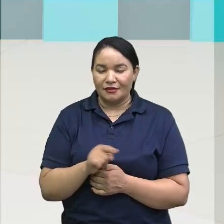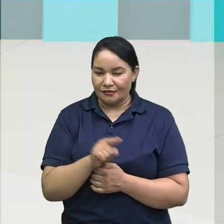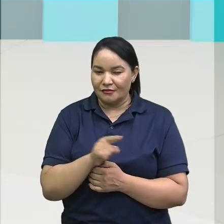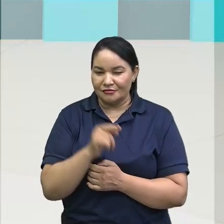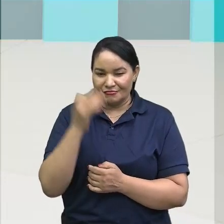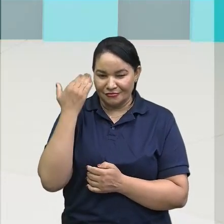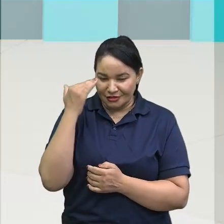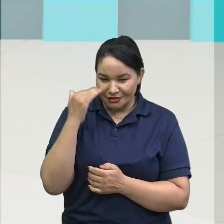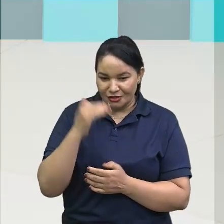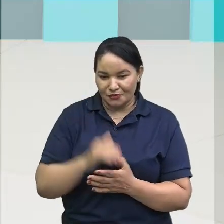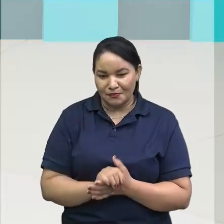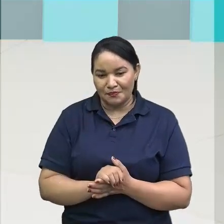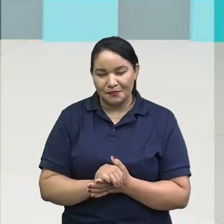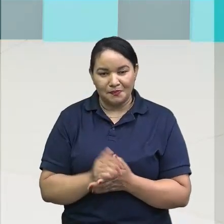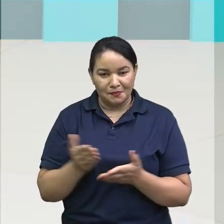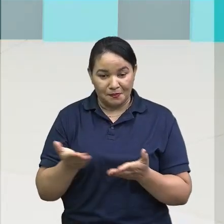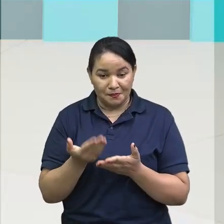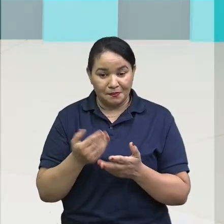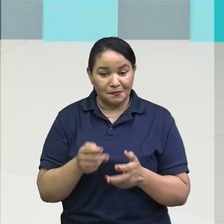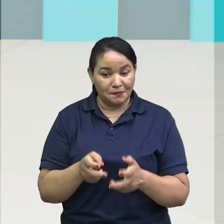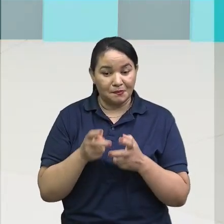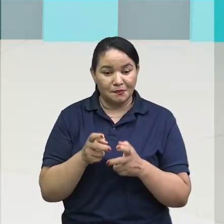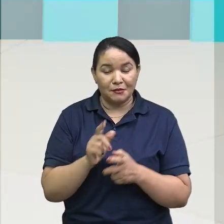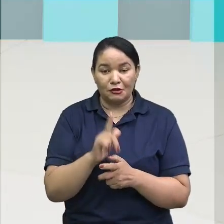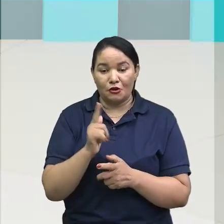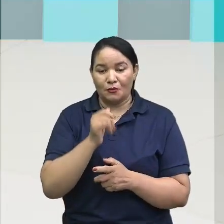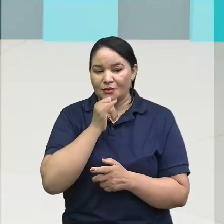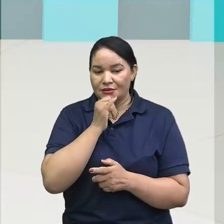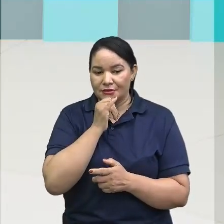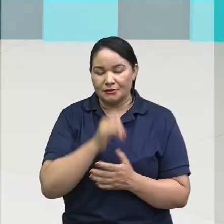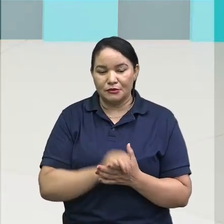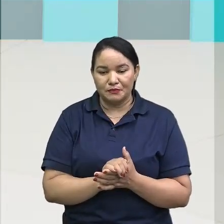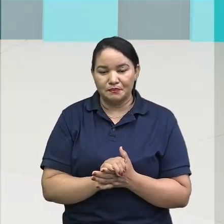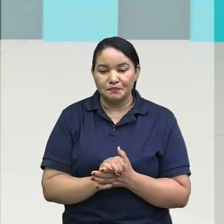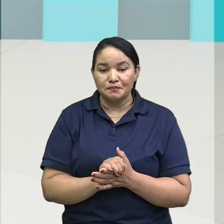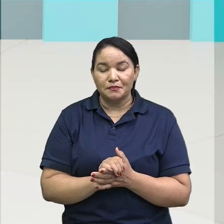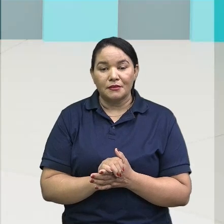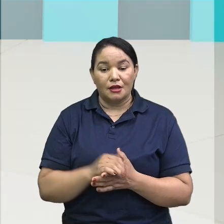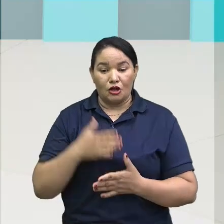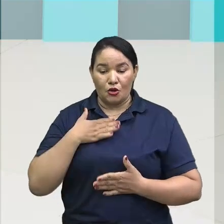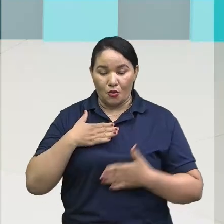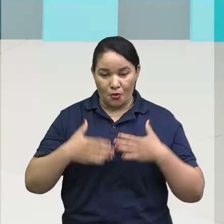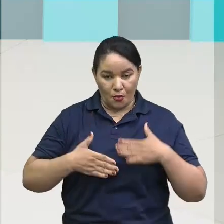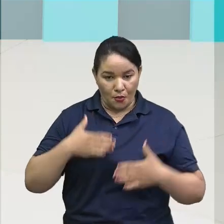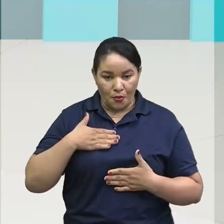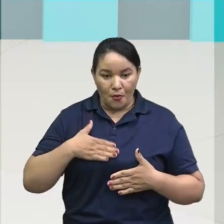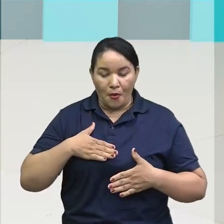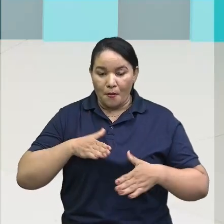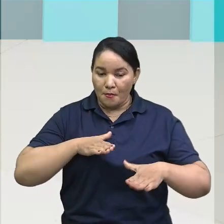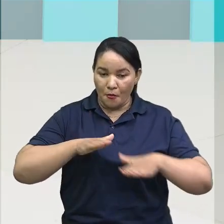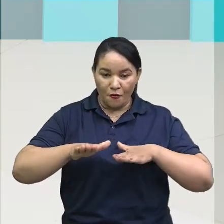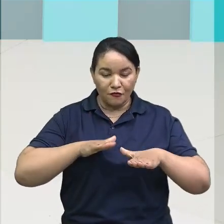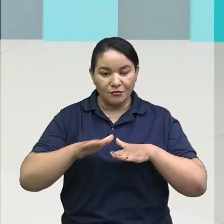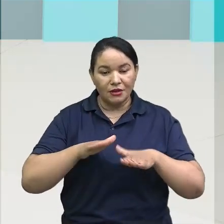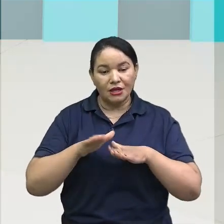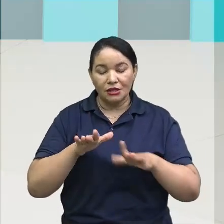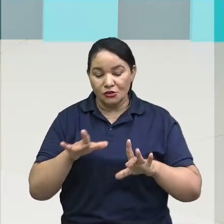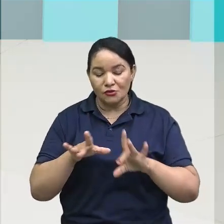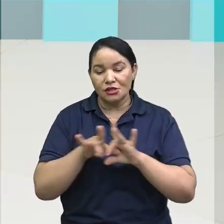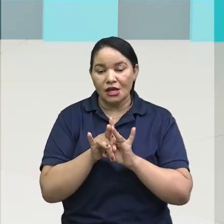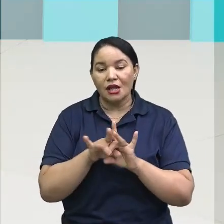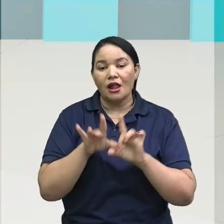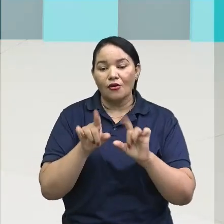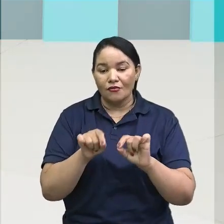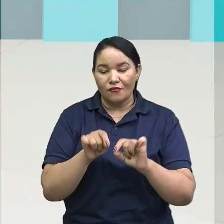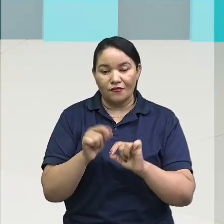compreender? Agora a gente vai perceber um exemplo disso, ó, desse corpo que é movimento, que é social e que a gente